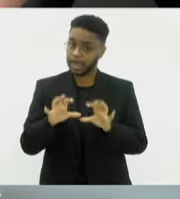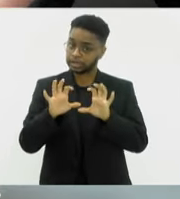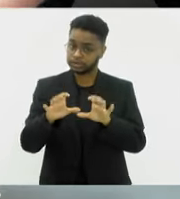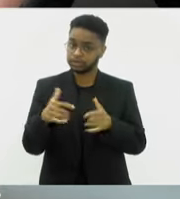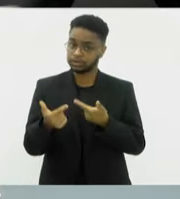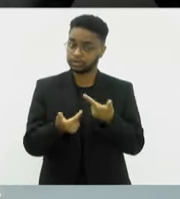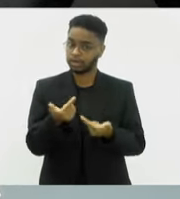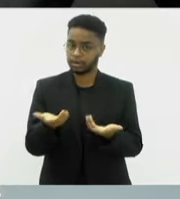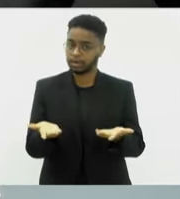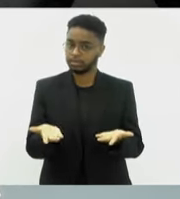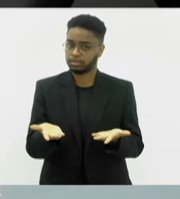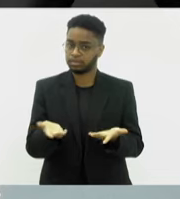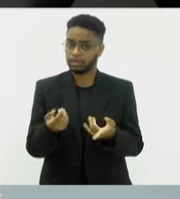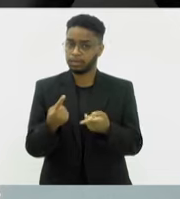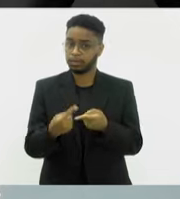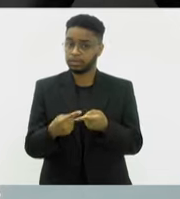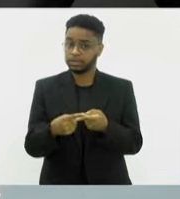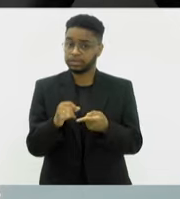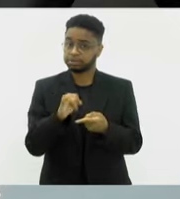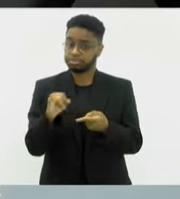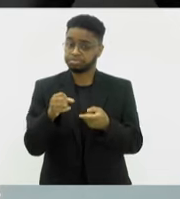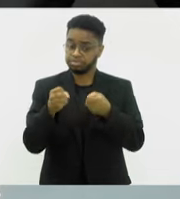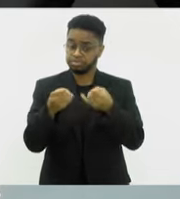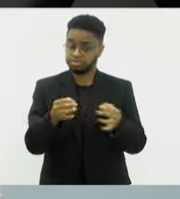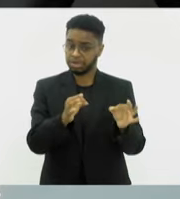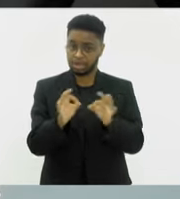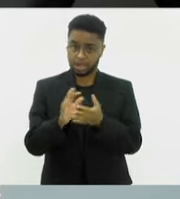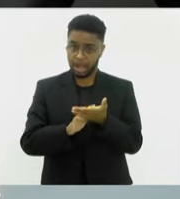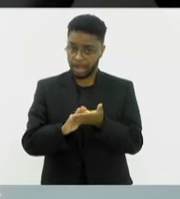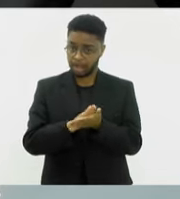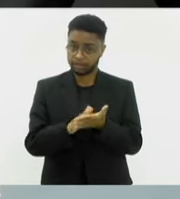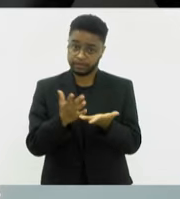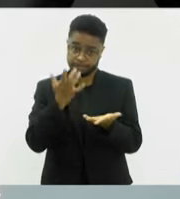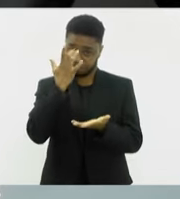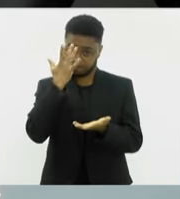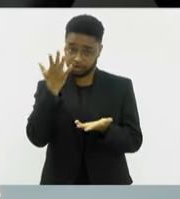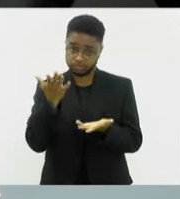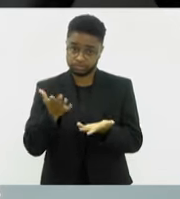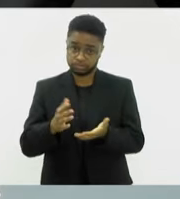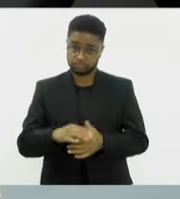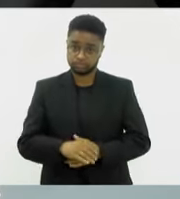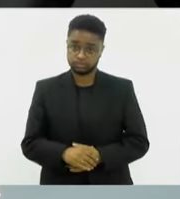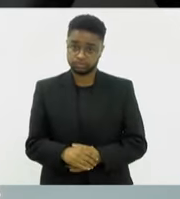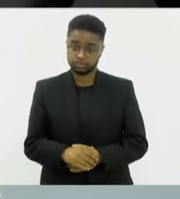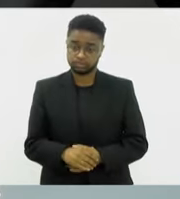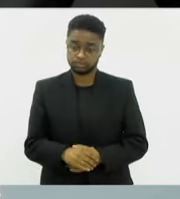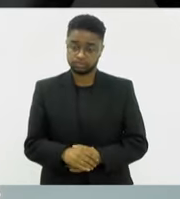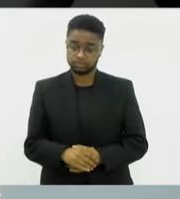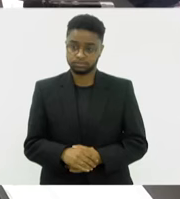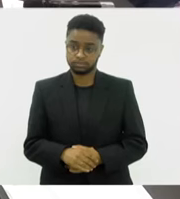Né? Porque, senão, é muito fácil. Né? E o deputado Serafini não está aqui. Né?